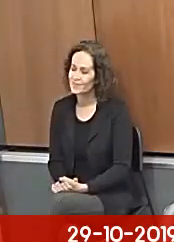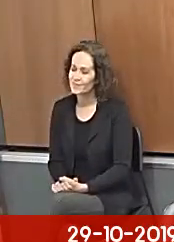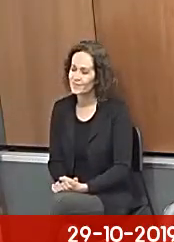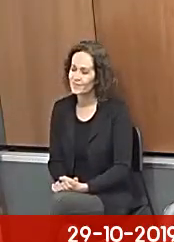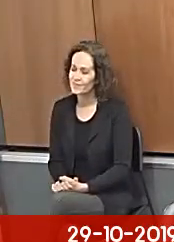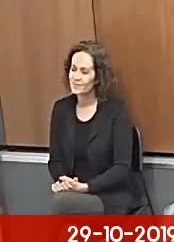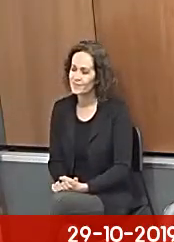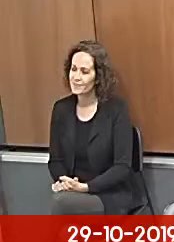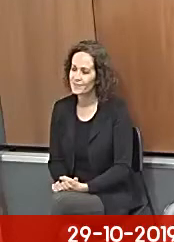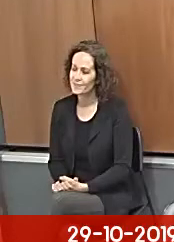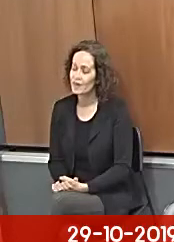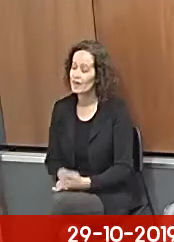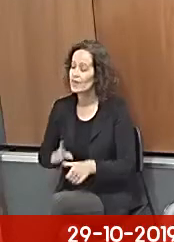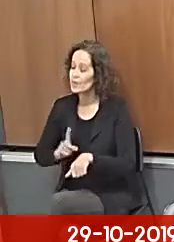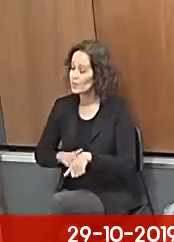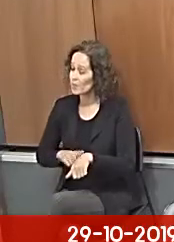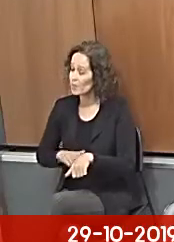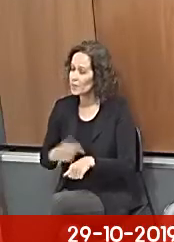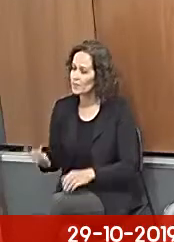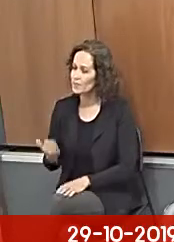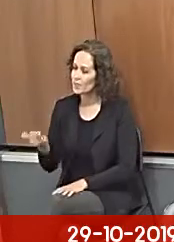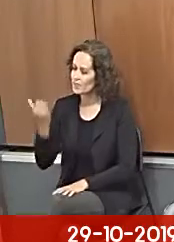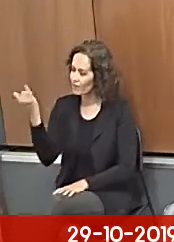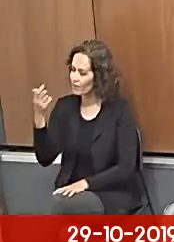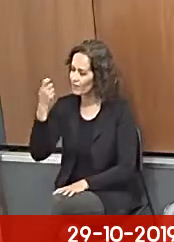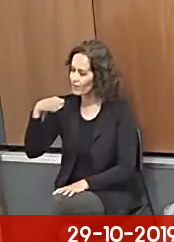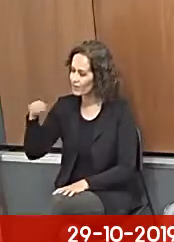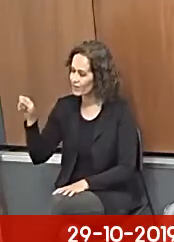Ali, alguns momentos marcantes da associação.